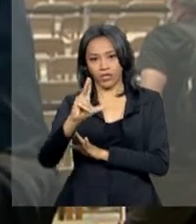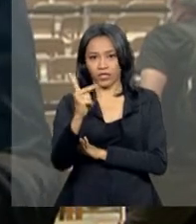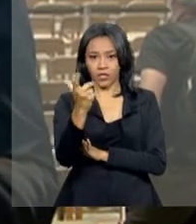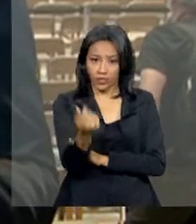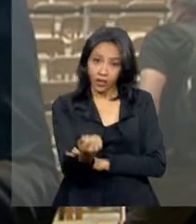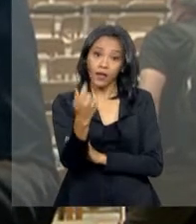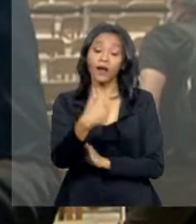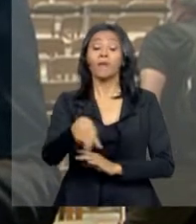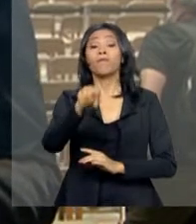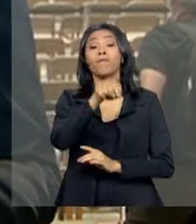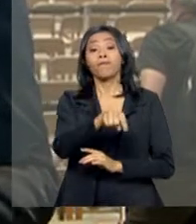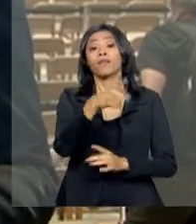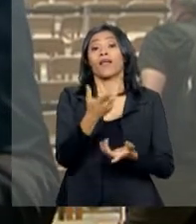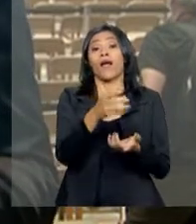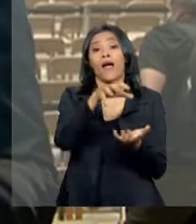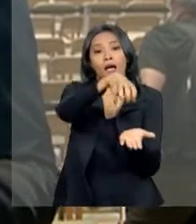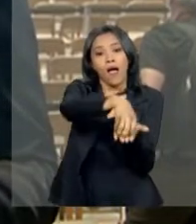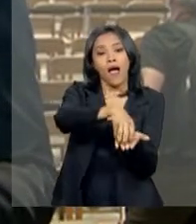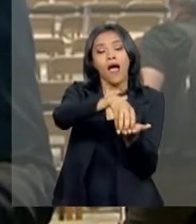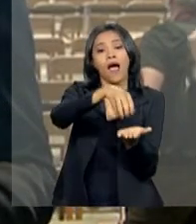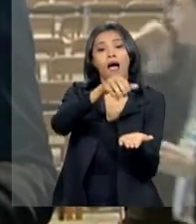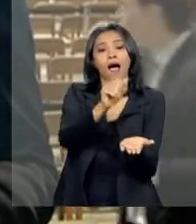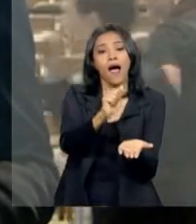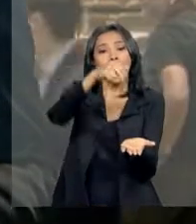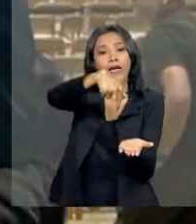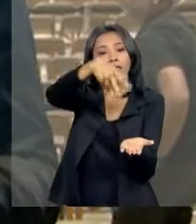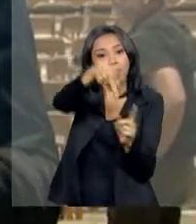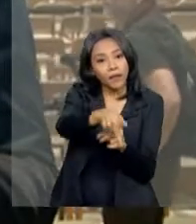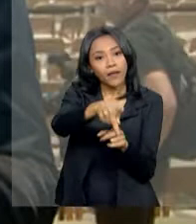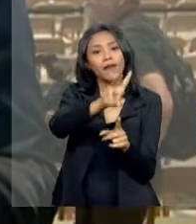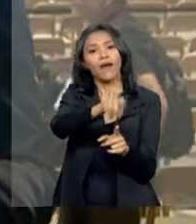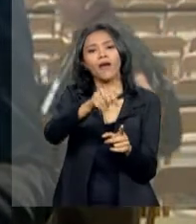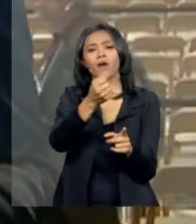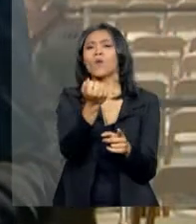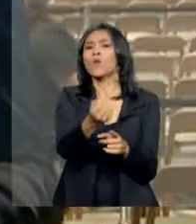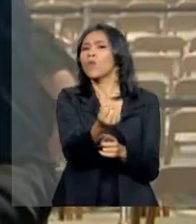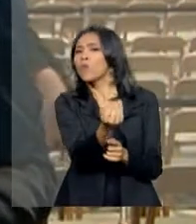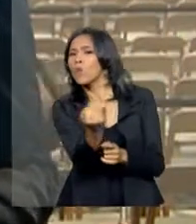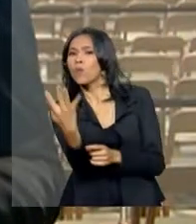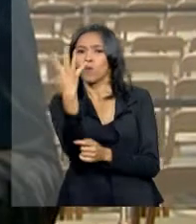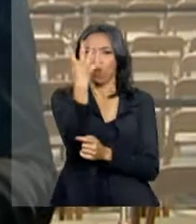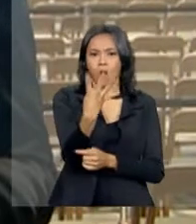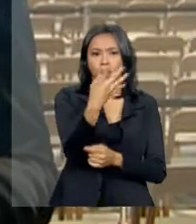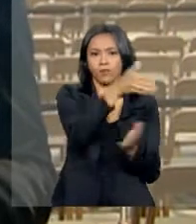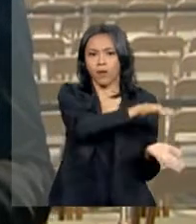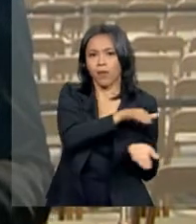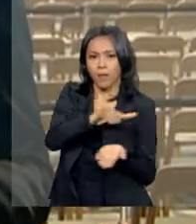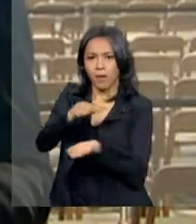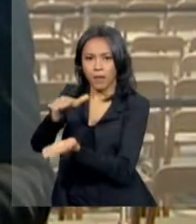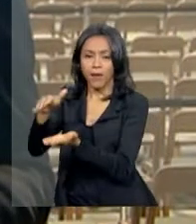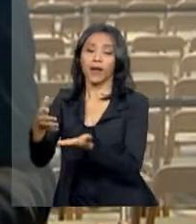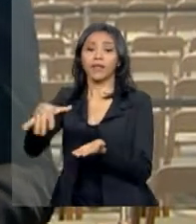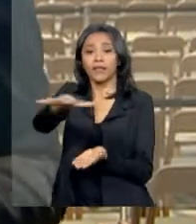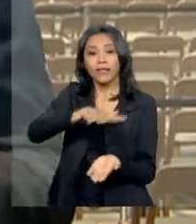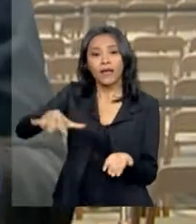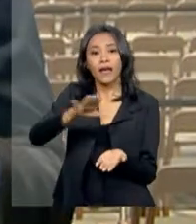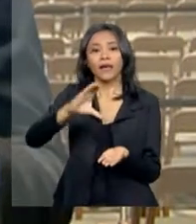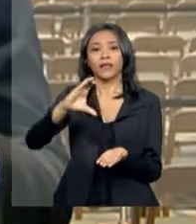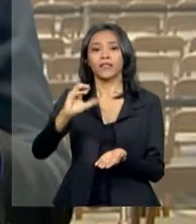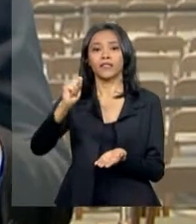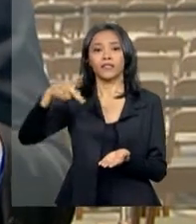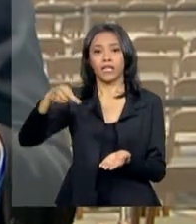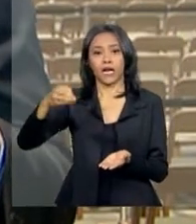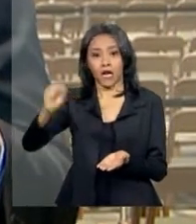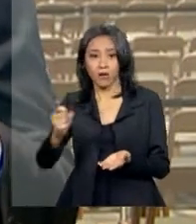gás natural e biocombustíveis a mp está ofertando quatro blocos nas bacias de campos e santos são os